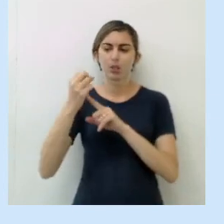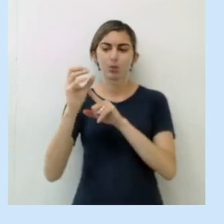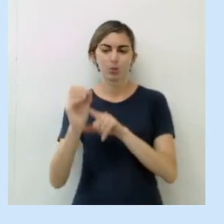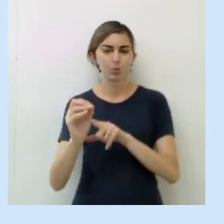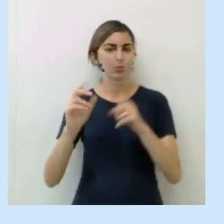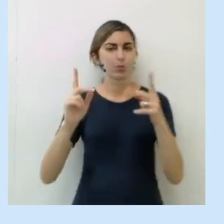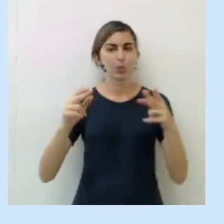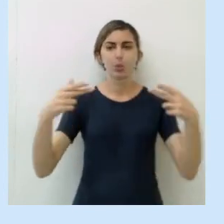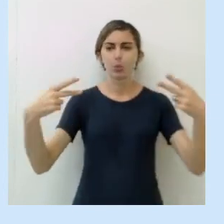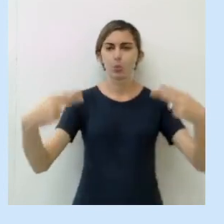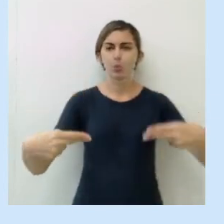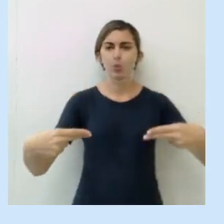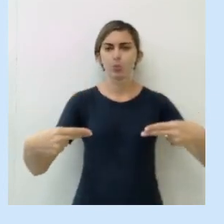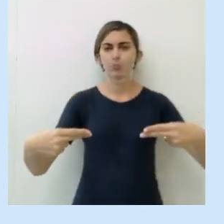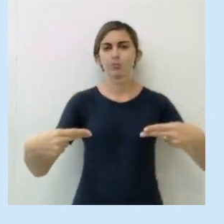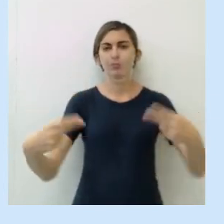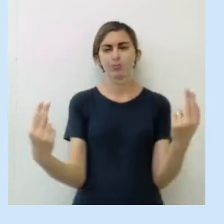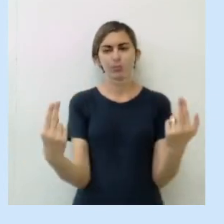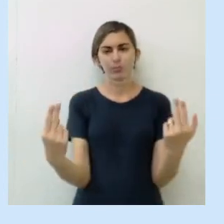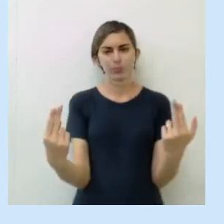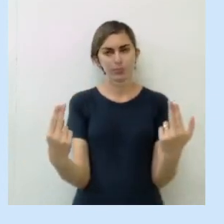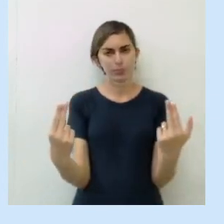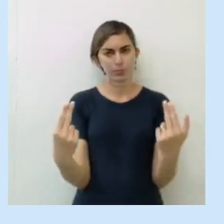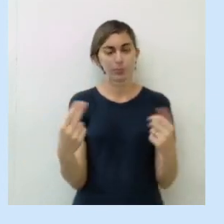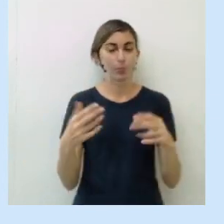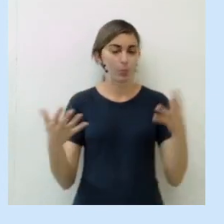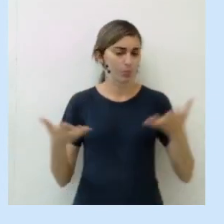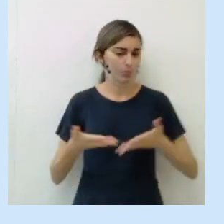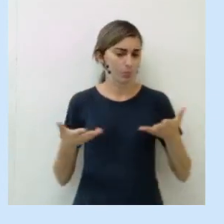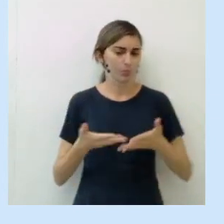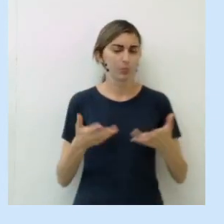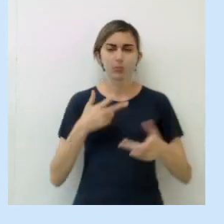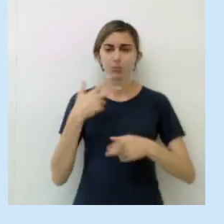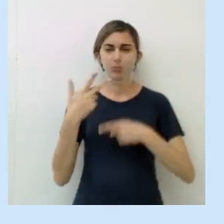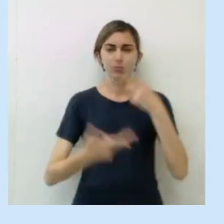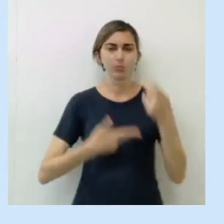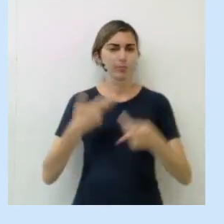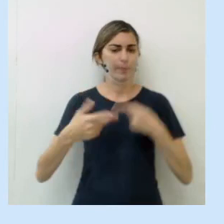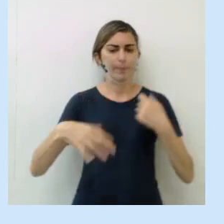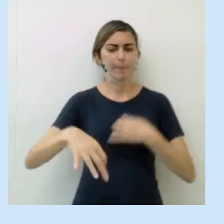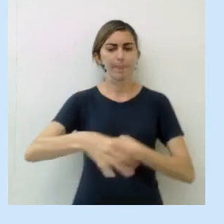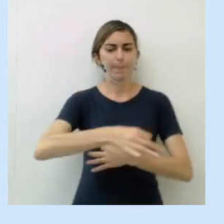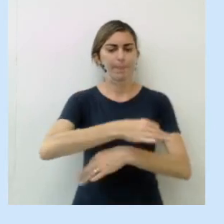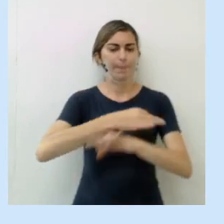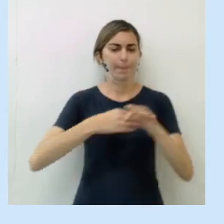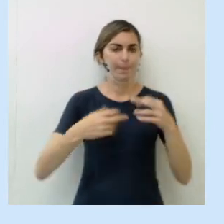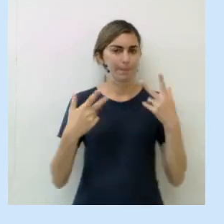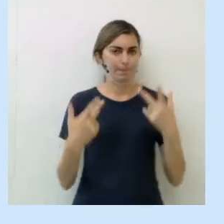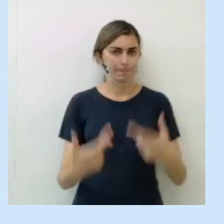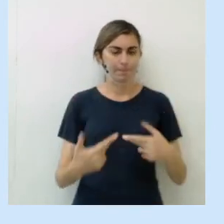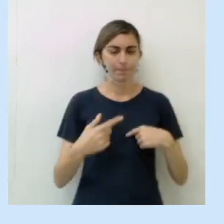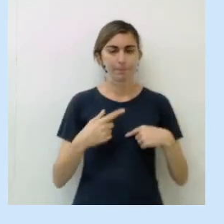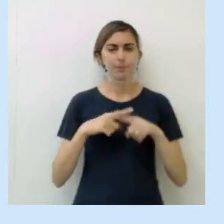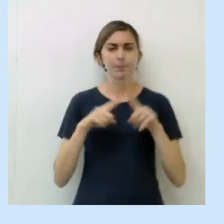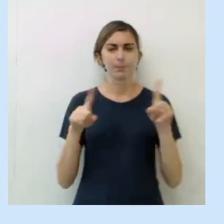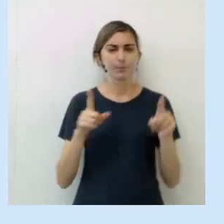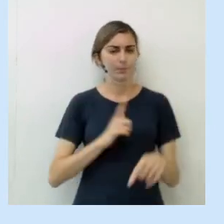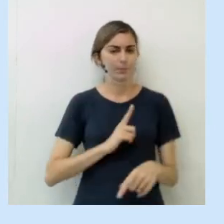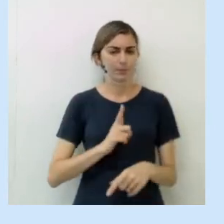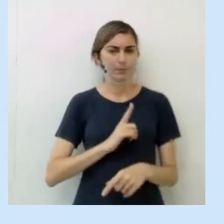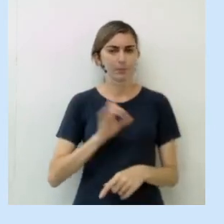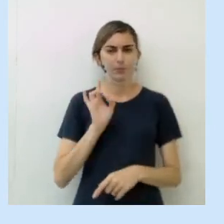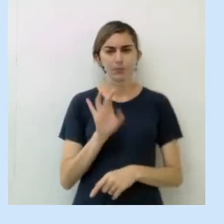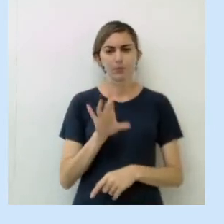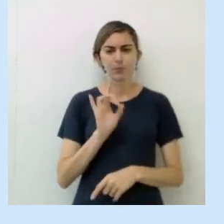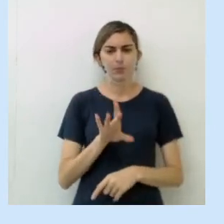sempre remete a igual, beleza? E hoje a gente vai falar das moléculas iguais, mas que têm